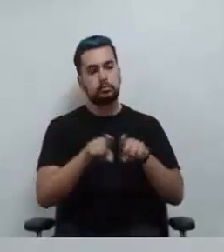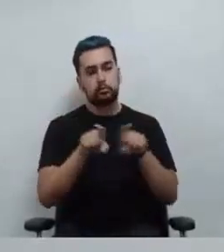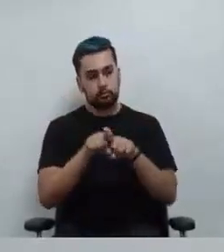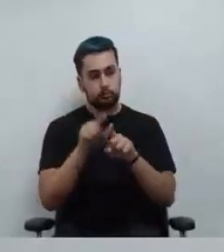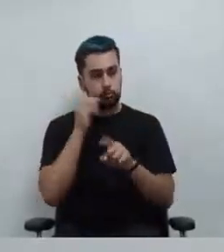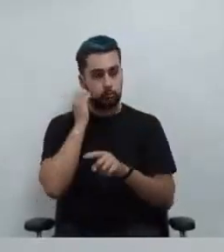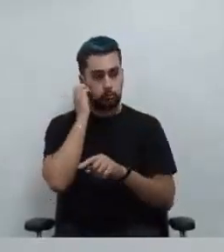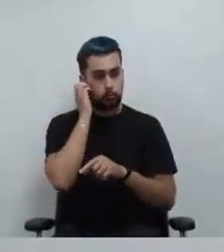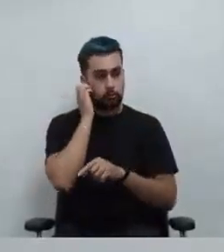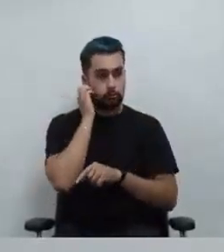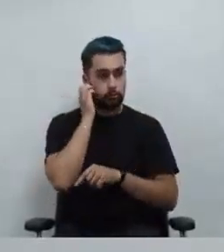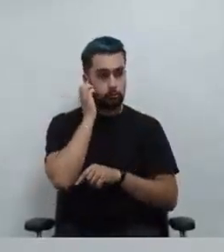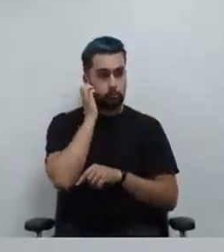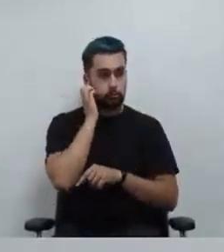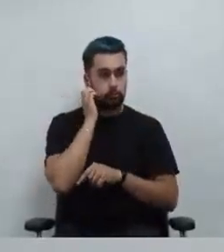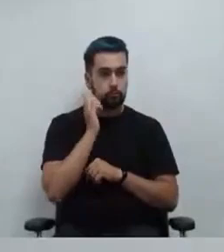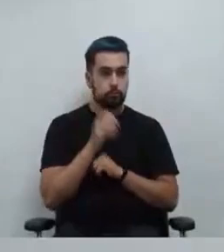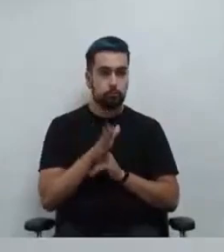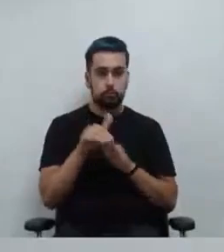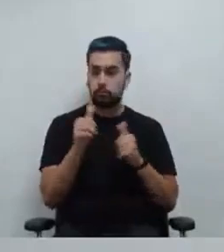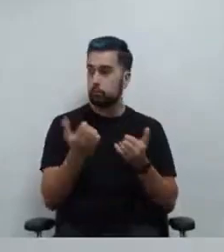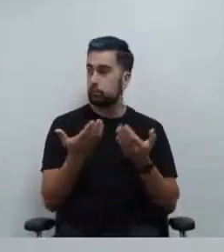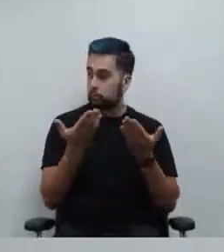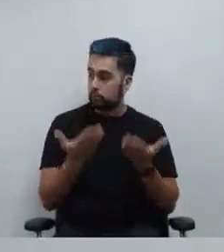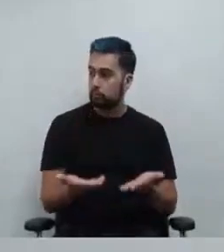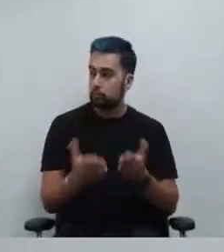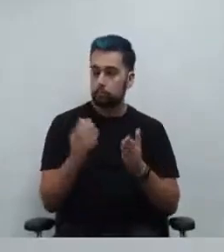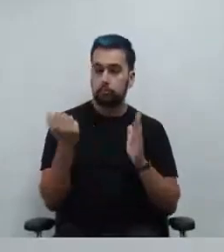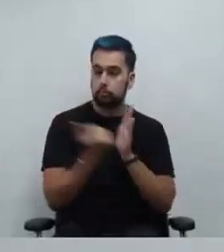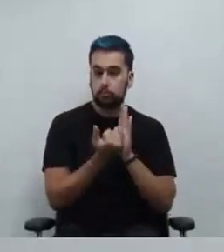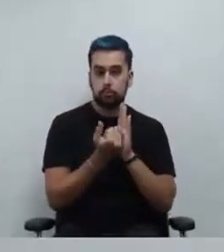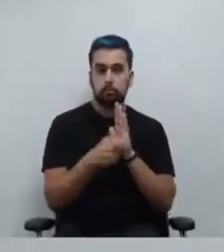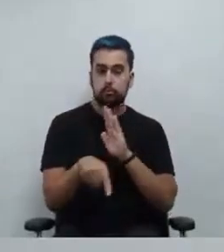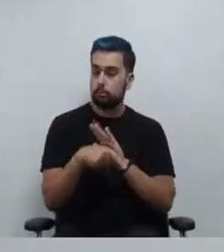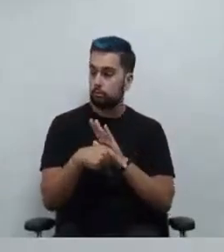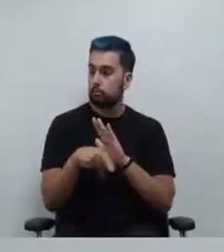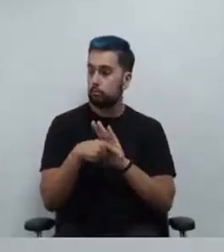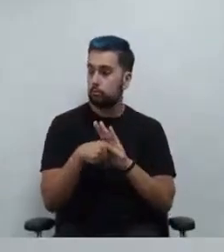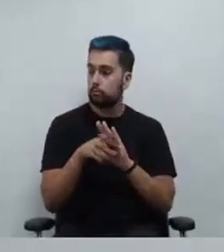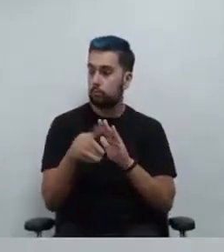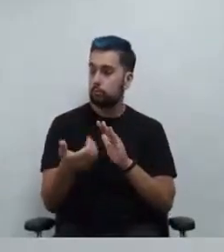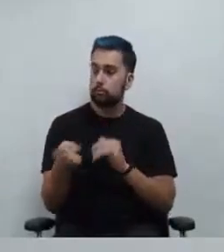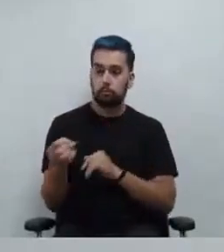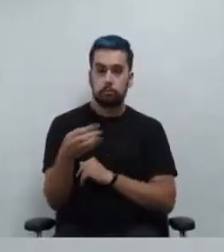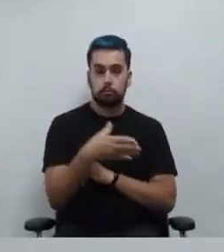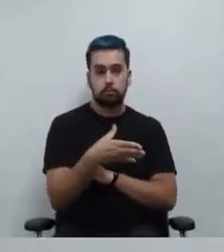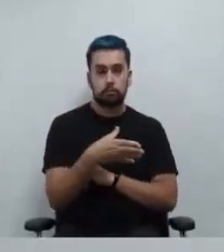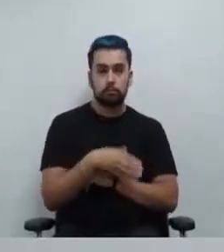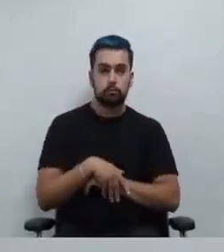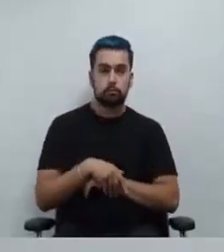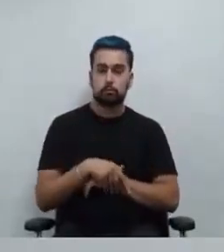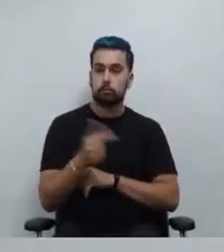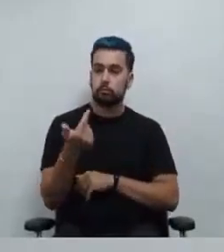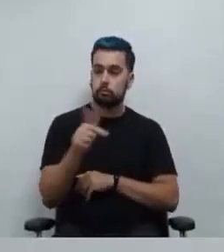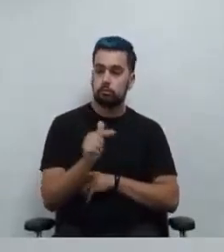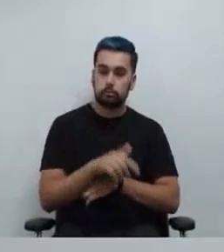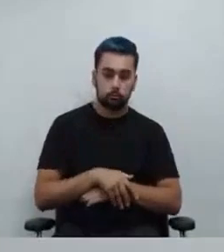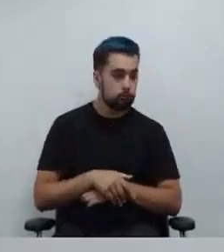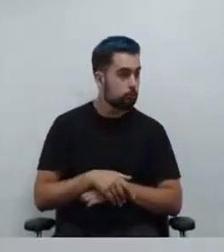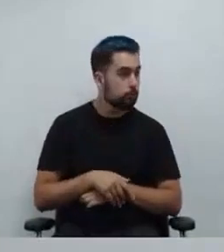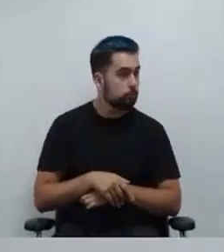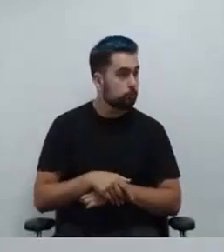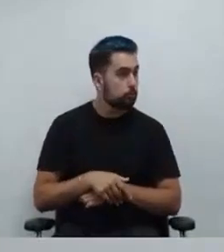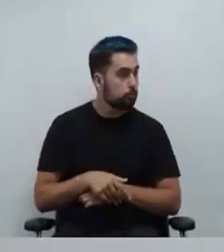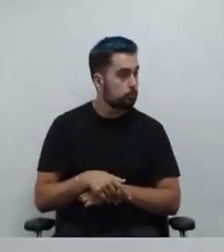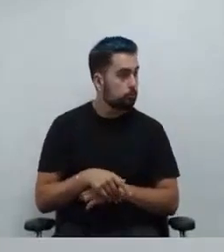frente das suas atividades. Então esses são os registros, presidente, novamente com a celebração,